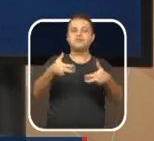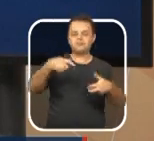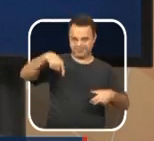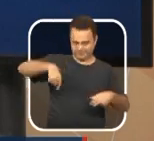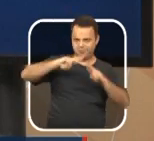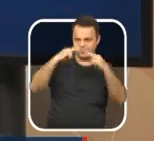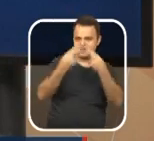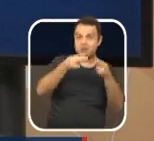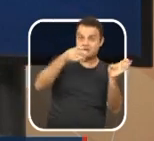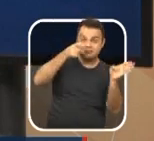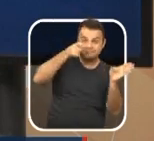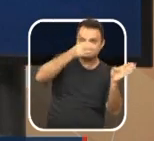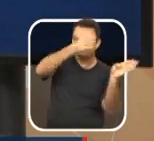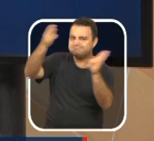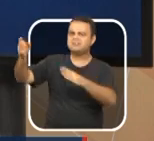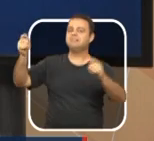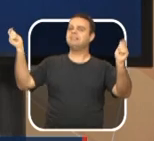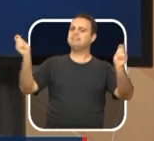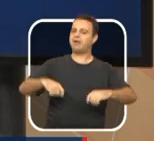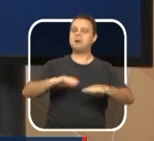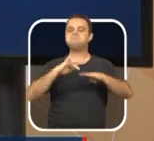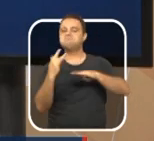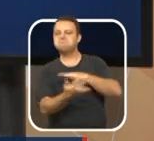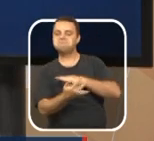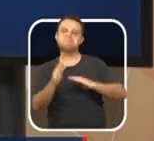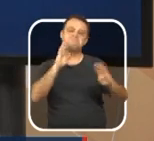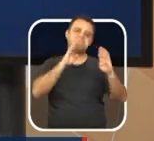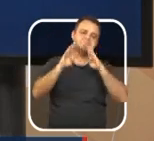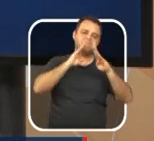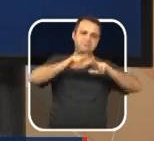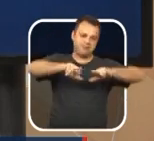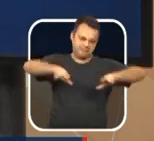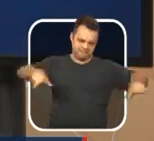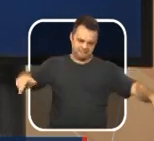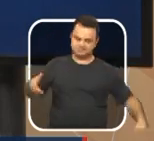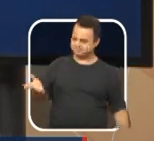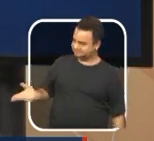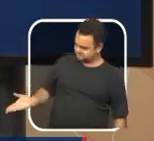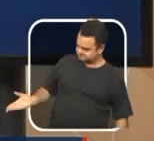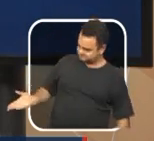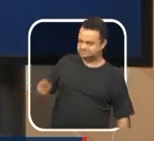Claro Pelas nossas redes sociais Facebook YouTube e o nosso site